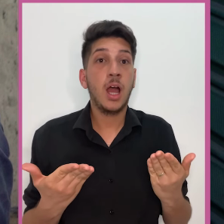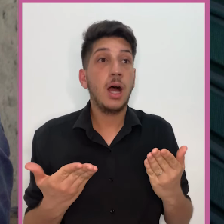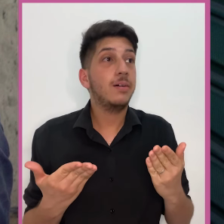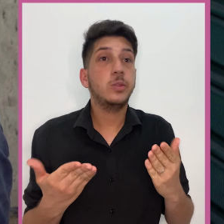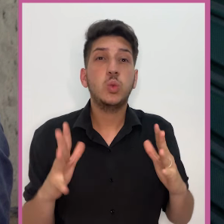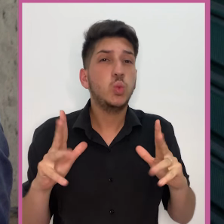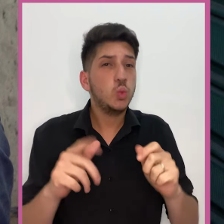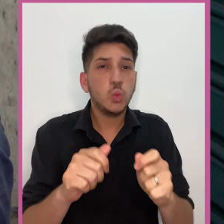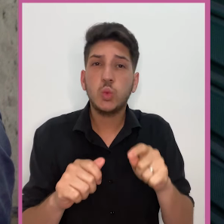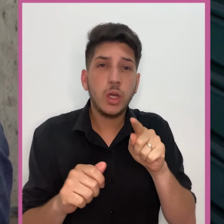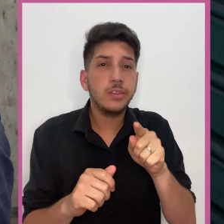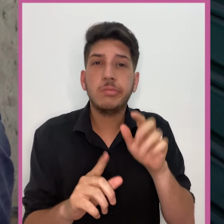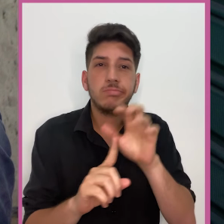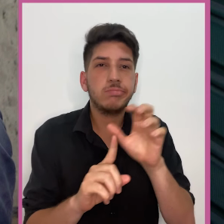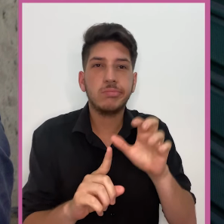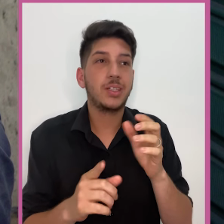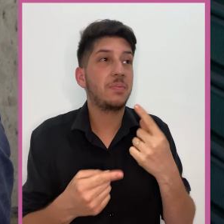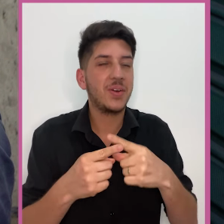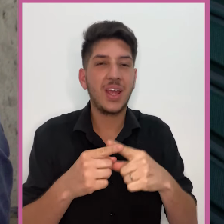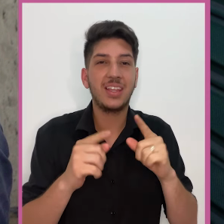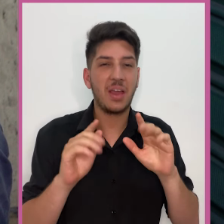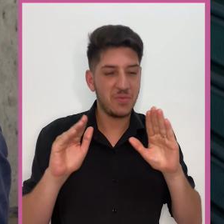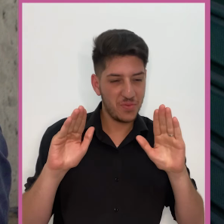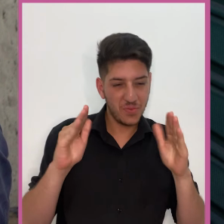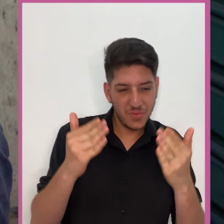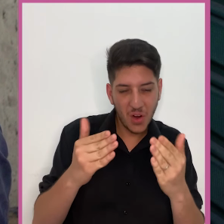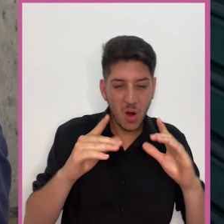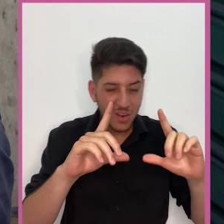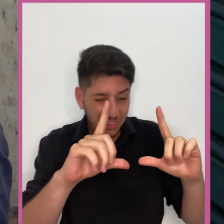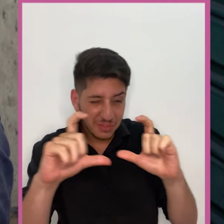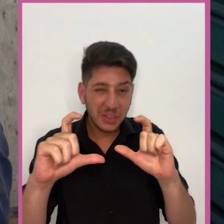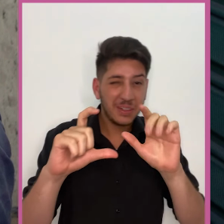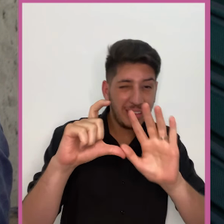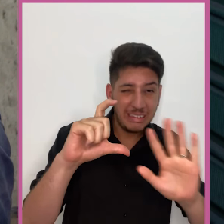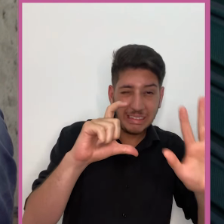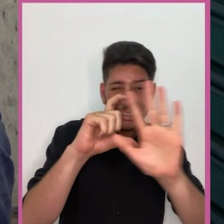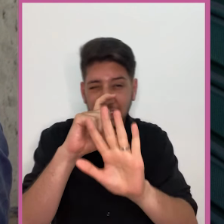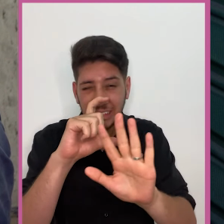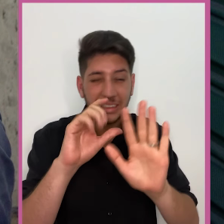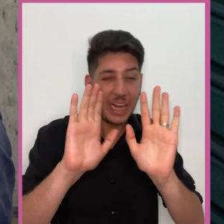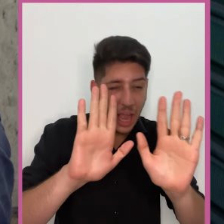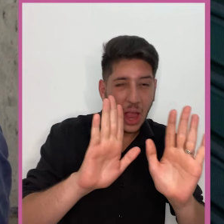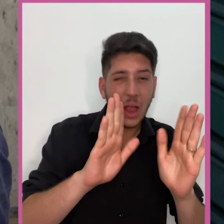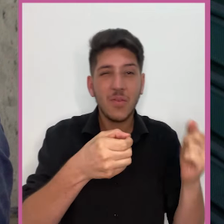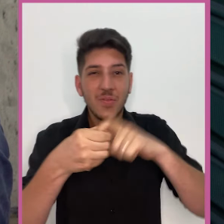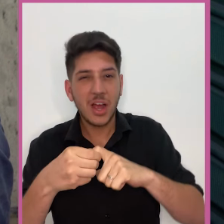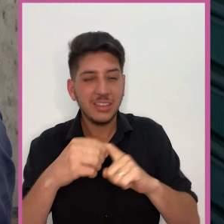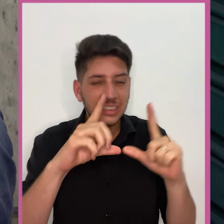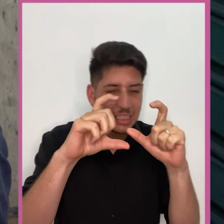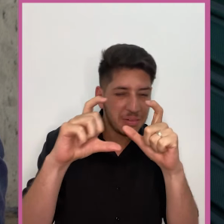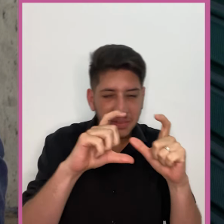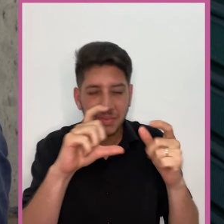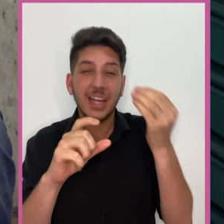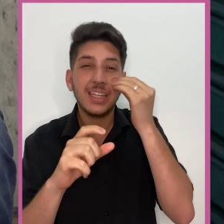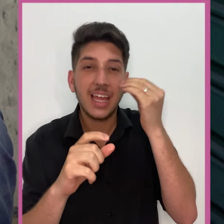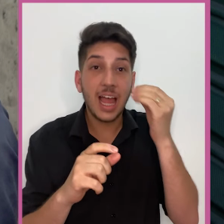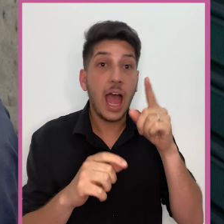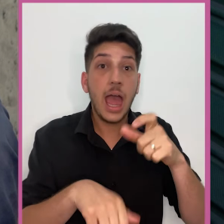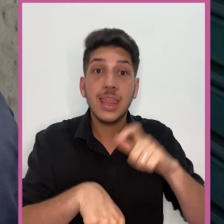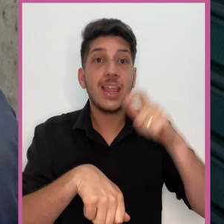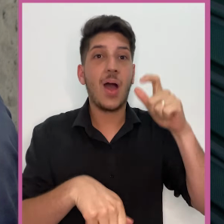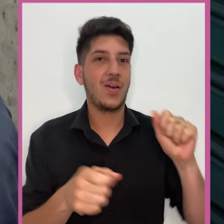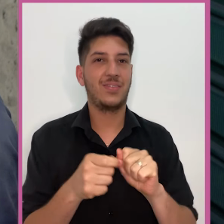E aí isso tudo mexe, né? Você vai fazer foco, né? Falar assim, não, peraí um pouquinho, volta, volta, volta. Acho que era uma composição feita